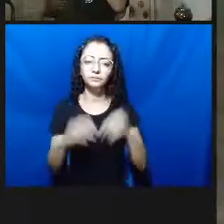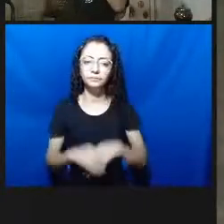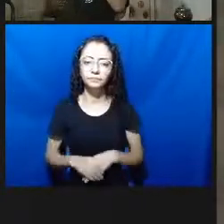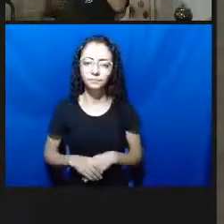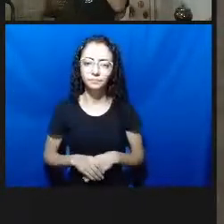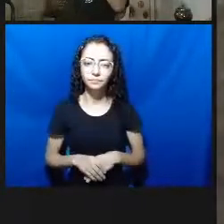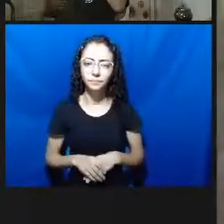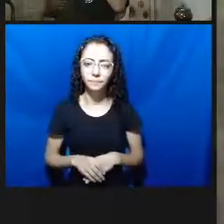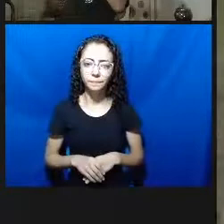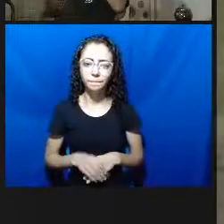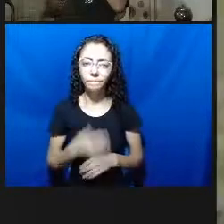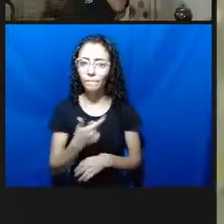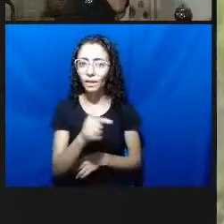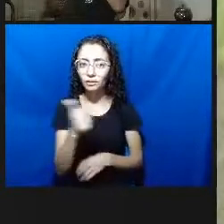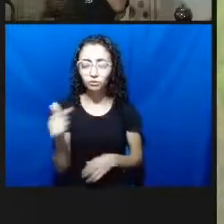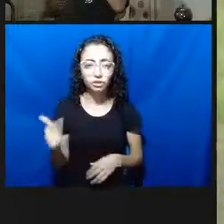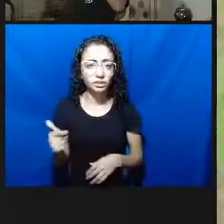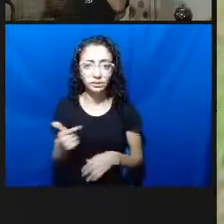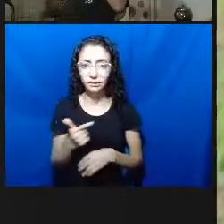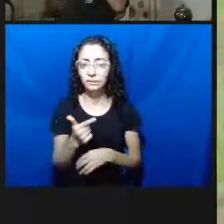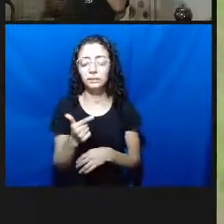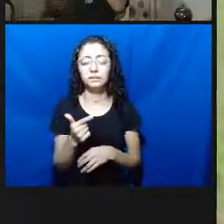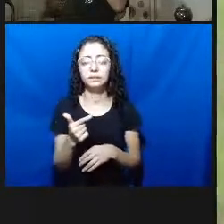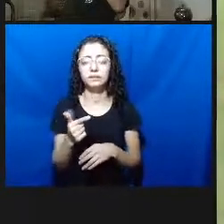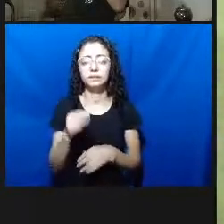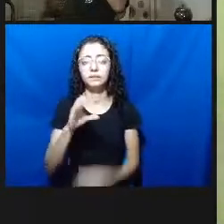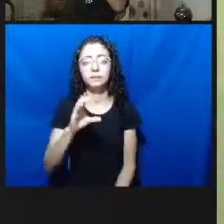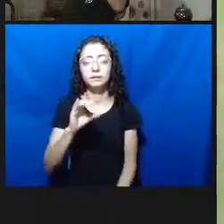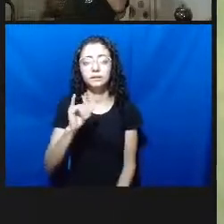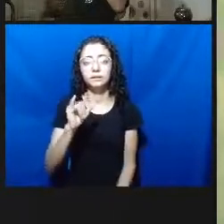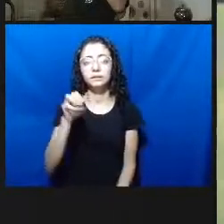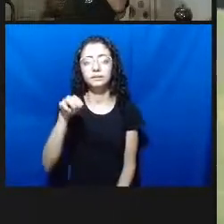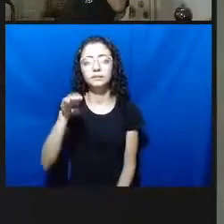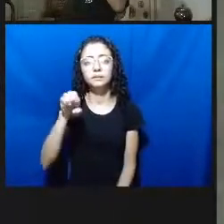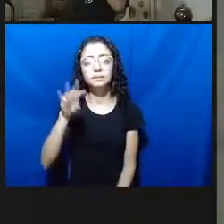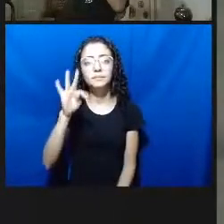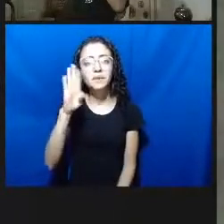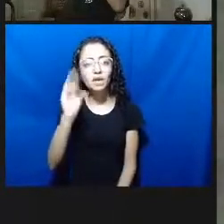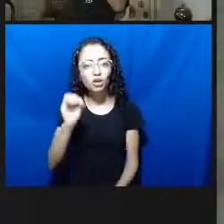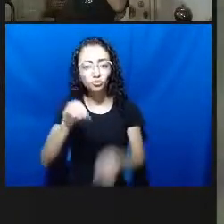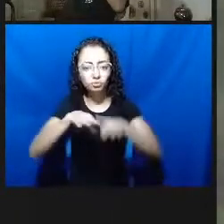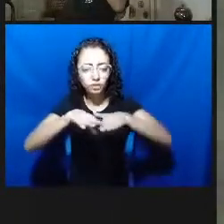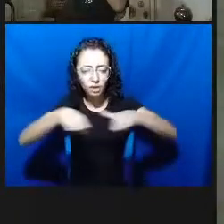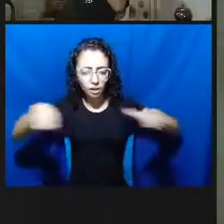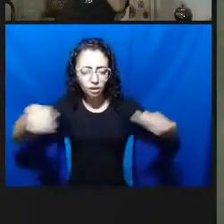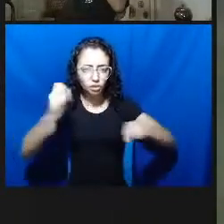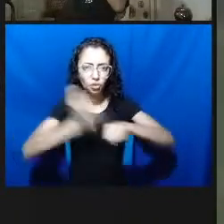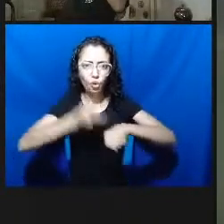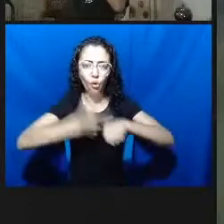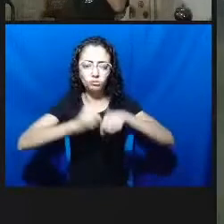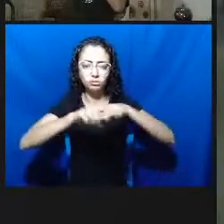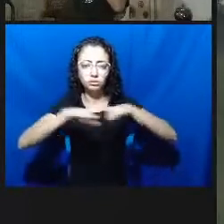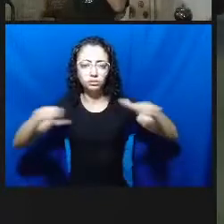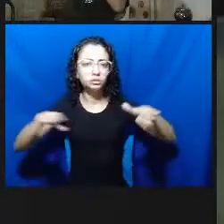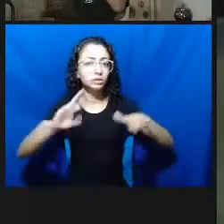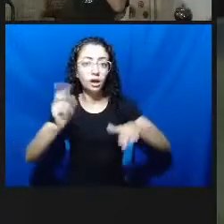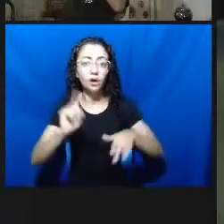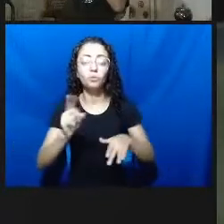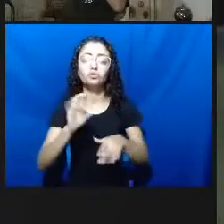nenhum cimento, nenhum concreto. Tudo seria gramado. E onde as